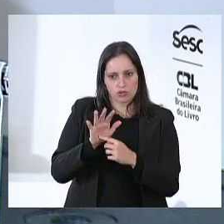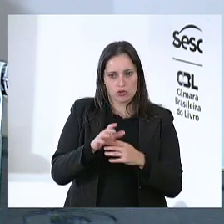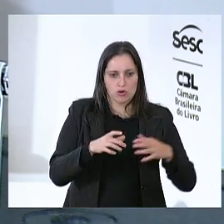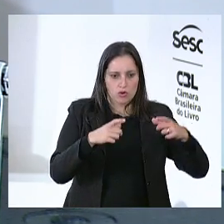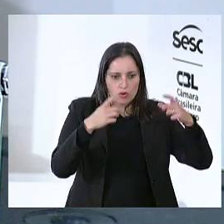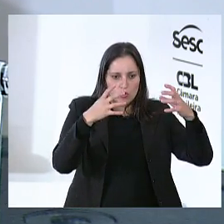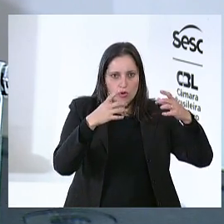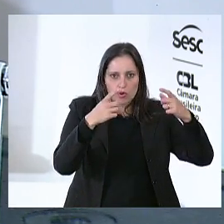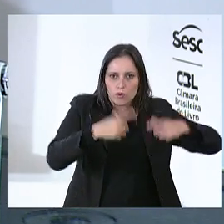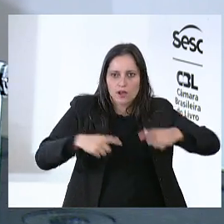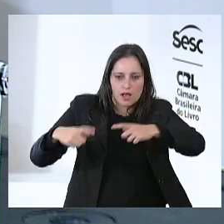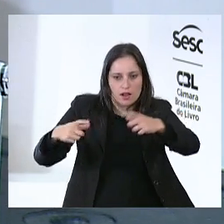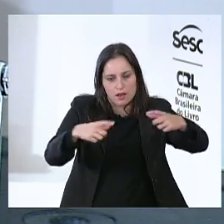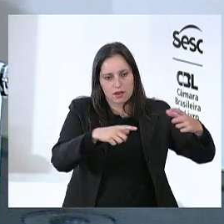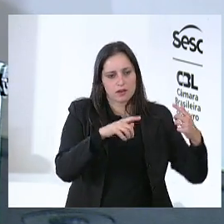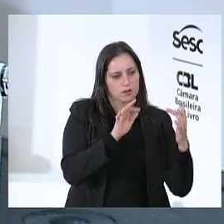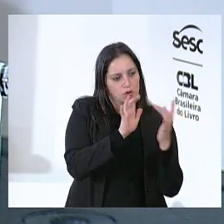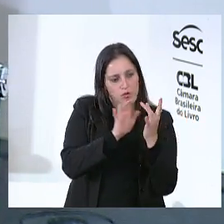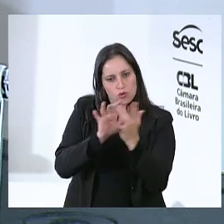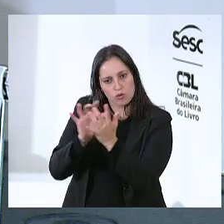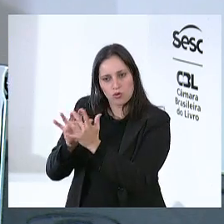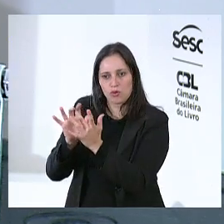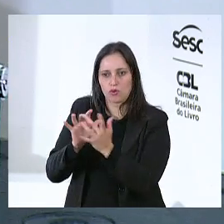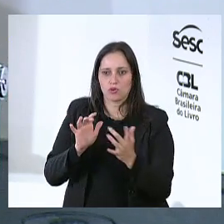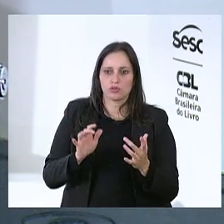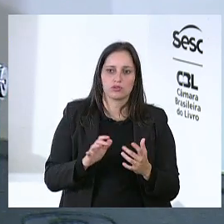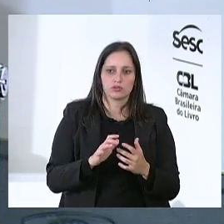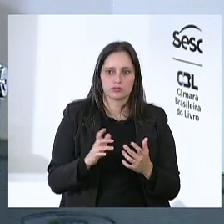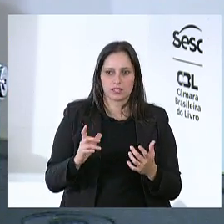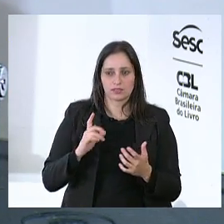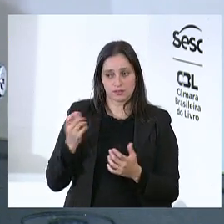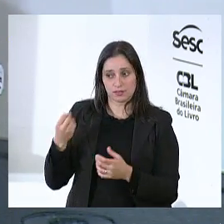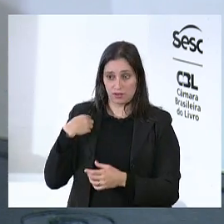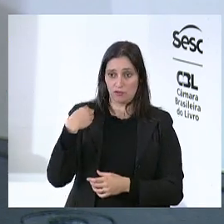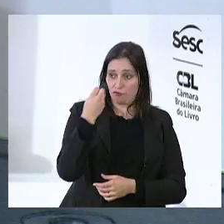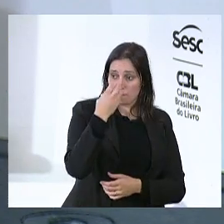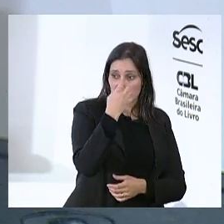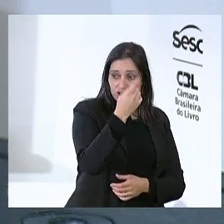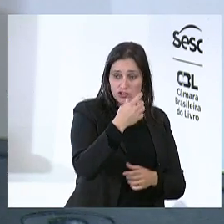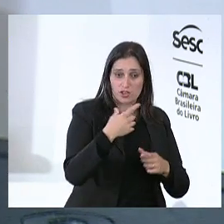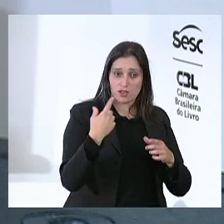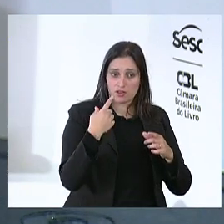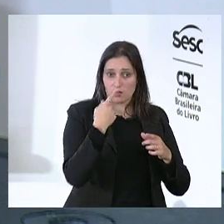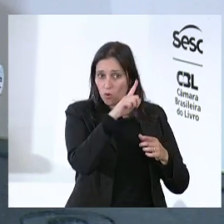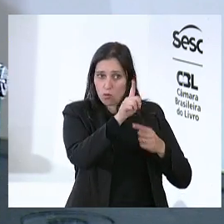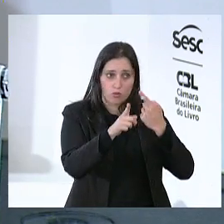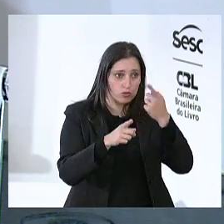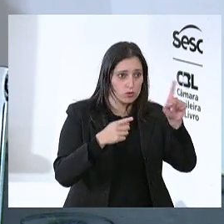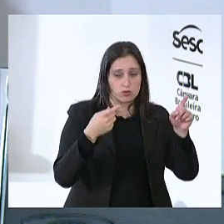Eu viajei bastante graças aos militares, com passagem paga, inclusive,